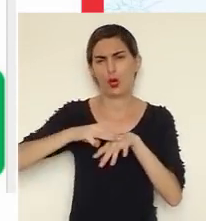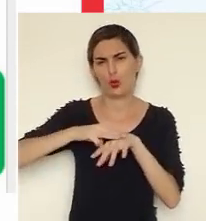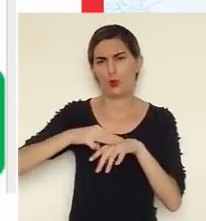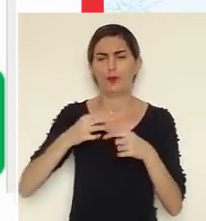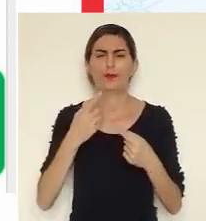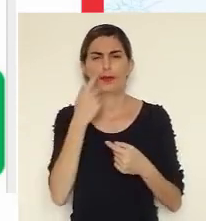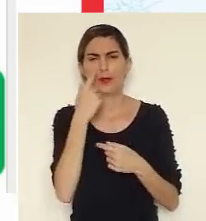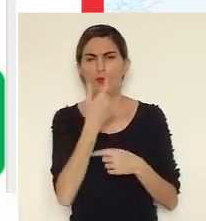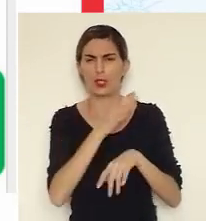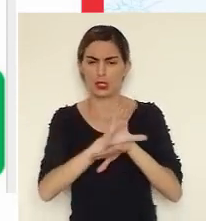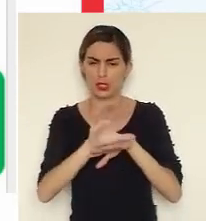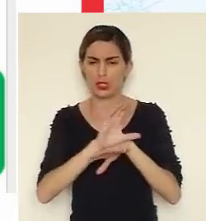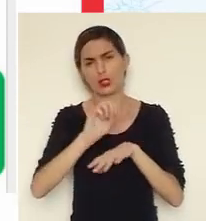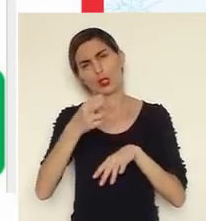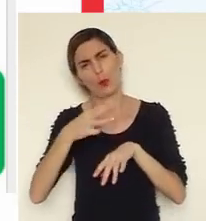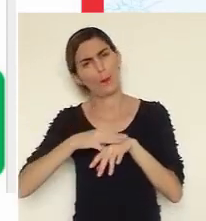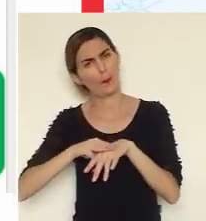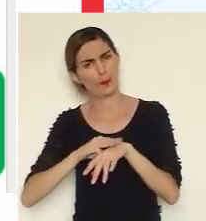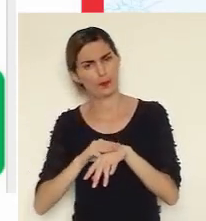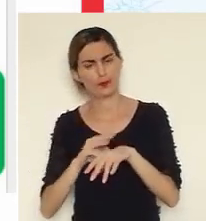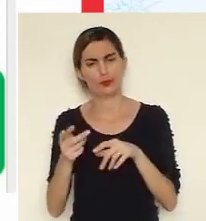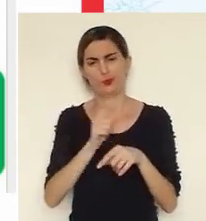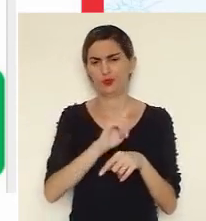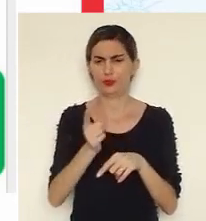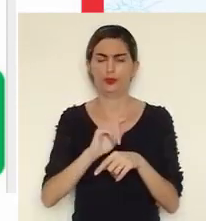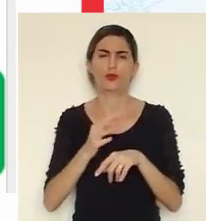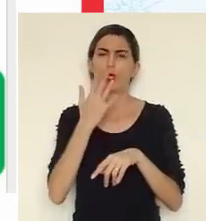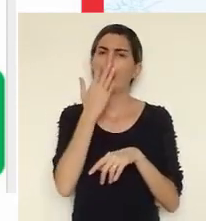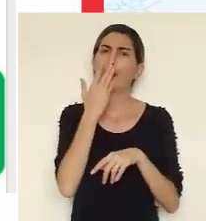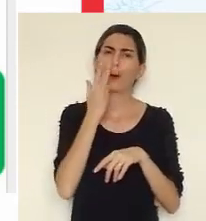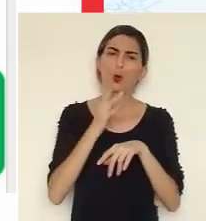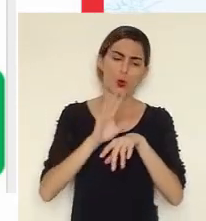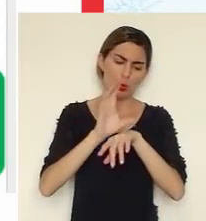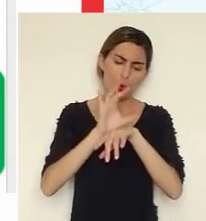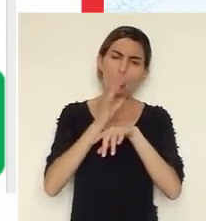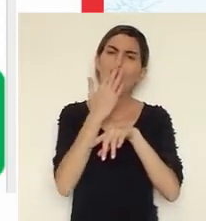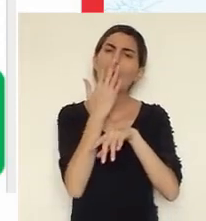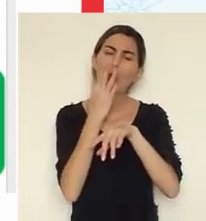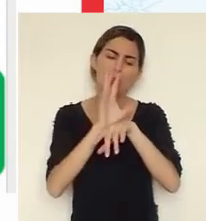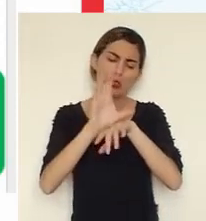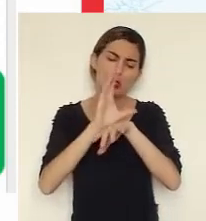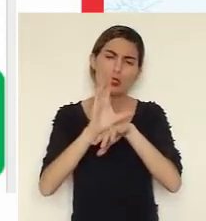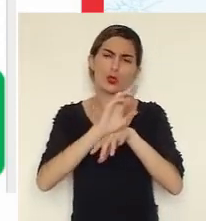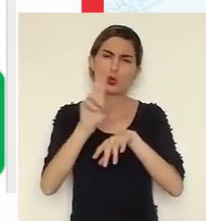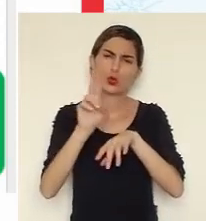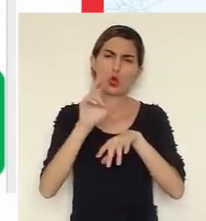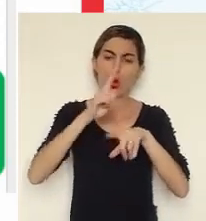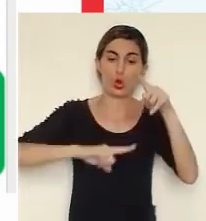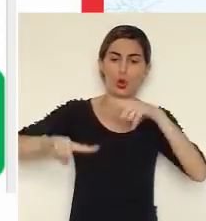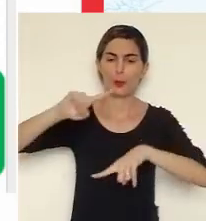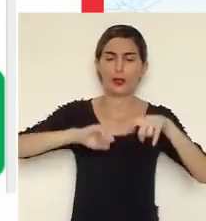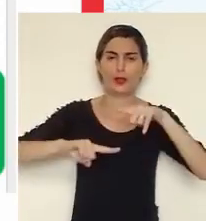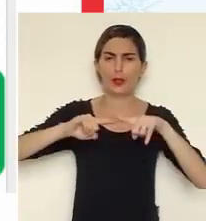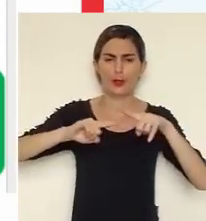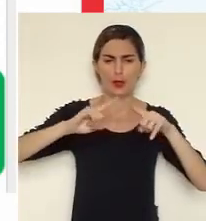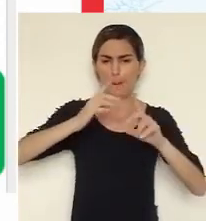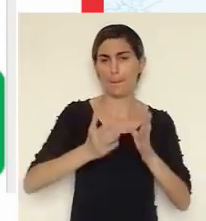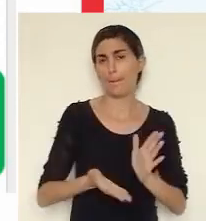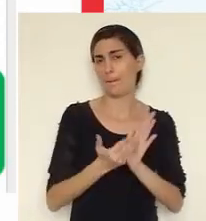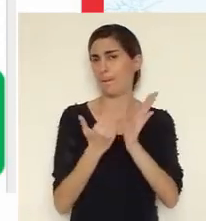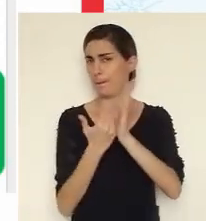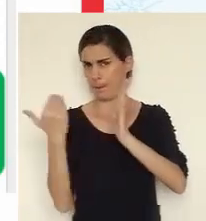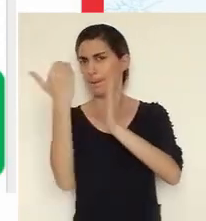se manifestar-se como cinzenta ou castanha. A cor cinzenta, a gente vai chamar ela de